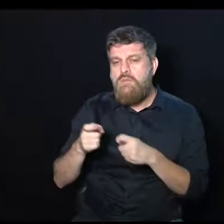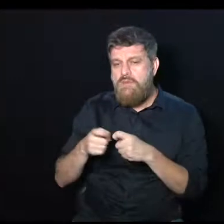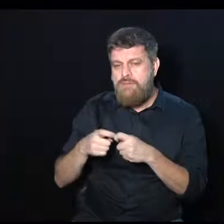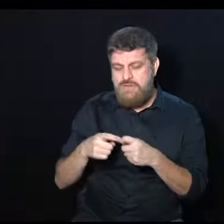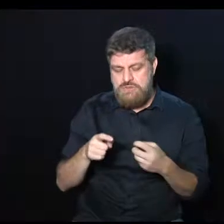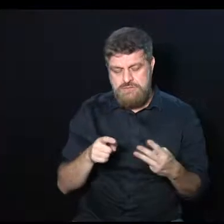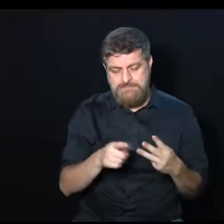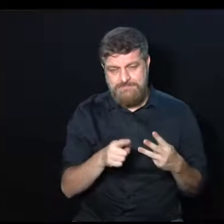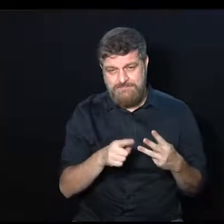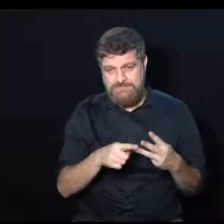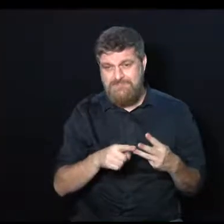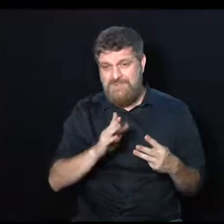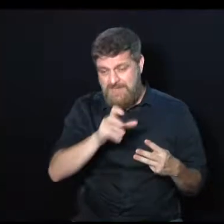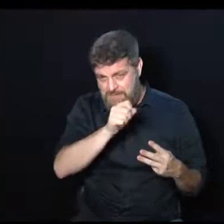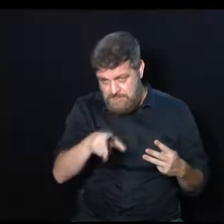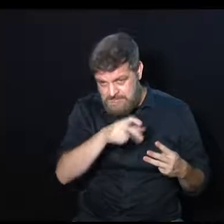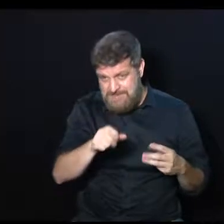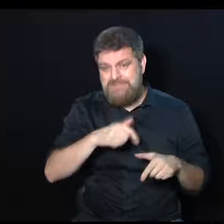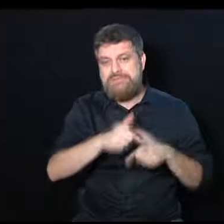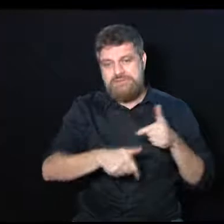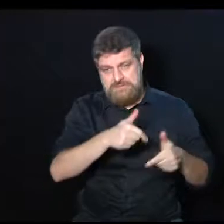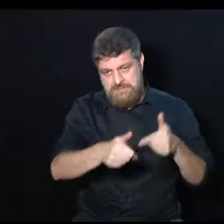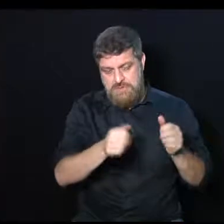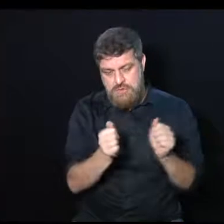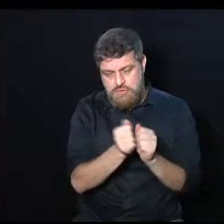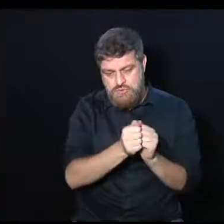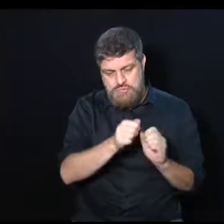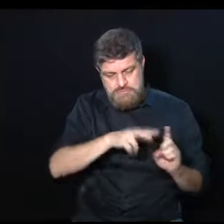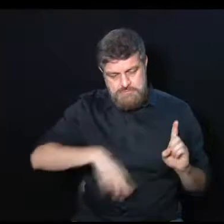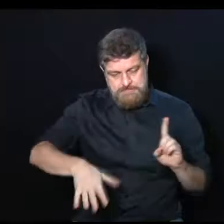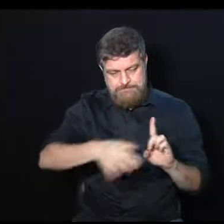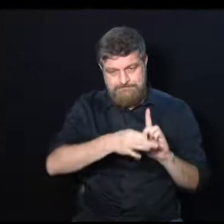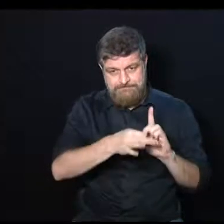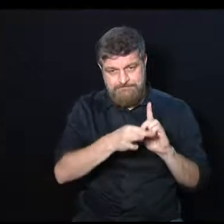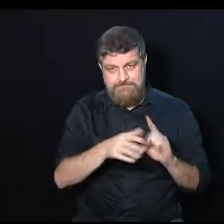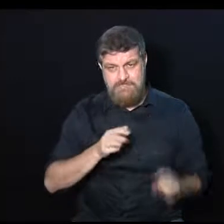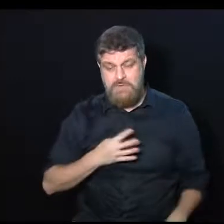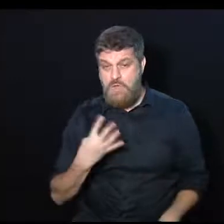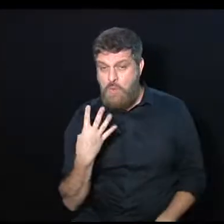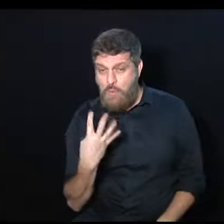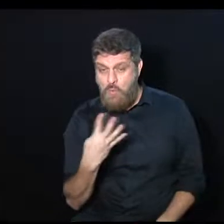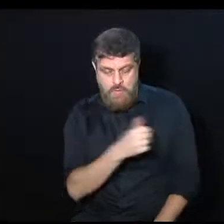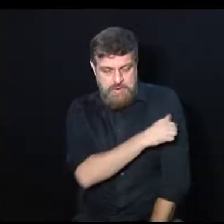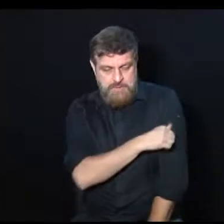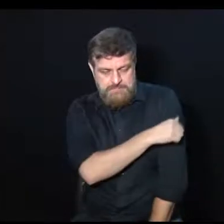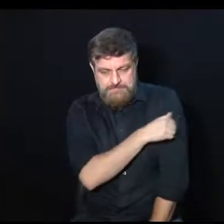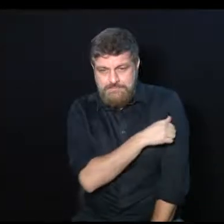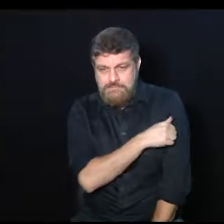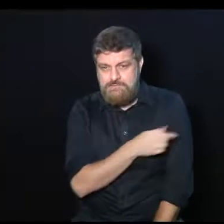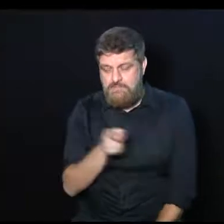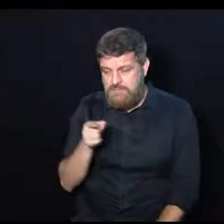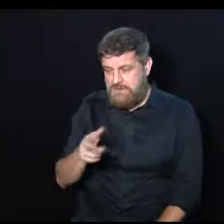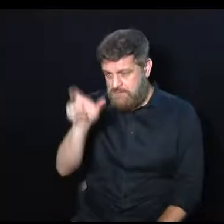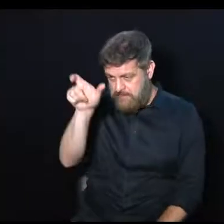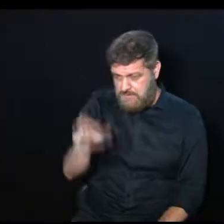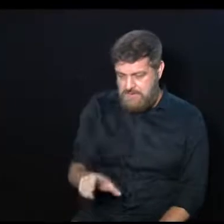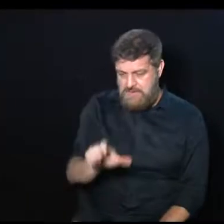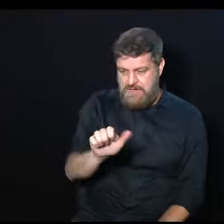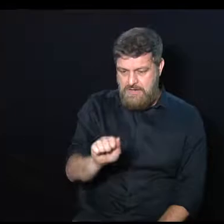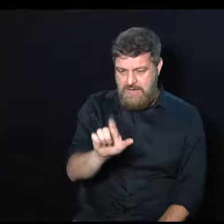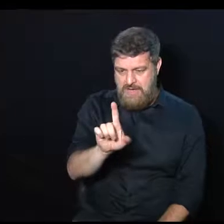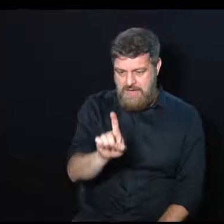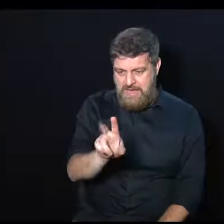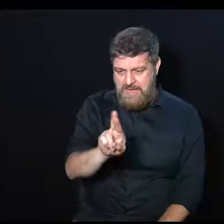que é um professor que se aposentou, mas continua trabalhando junto com a gente, 4 enfermeiros, a Adriana, que está aqui, que trabalha basicamente com a